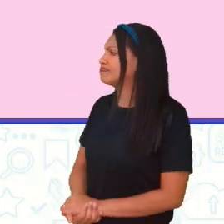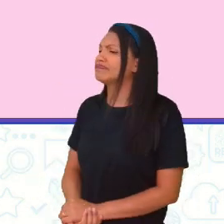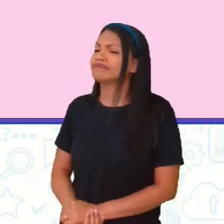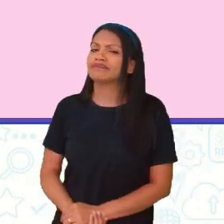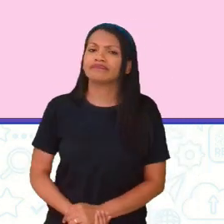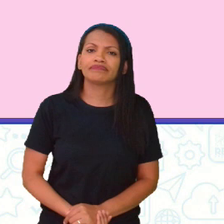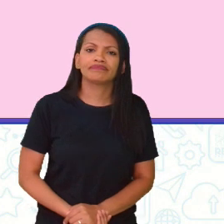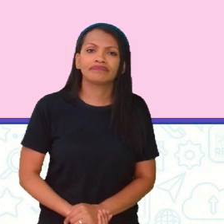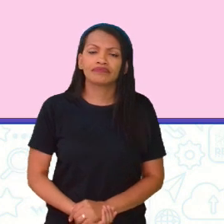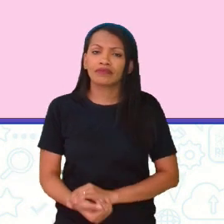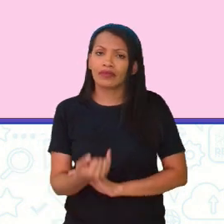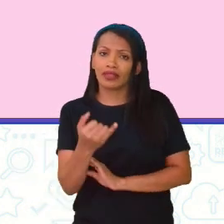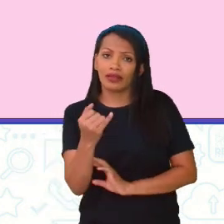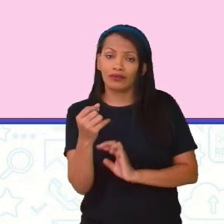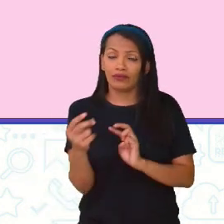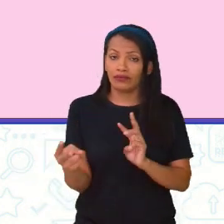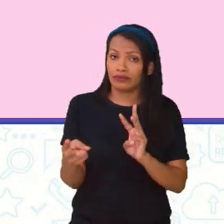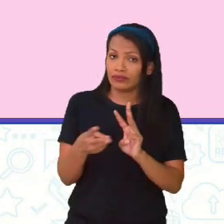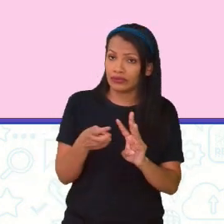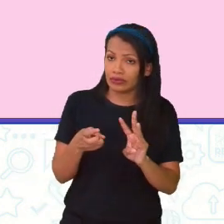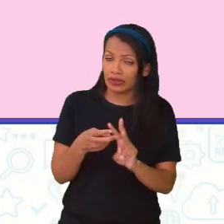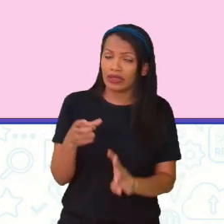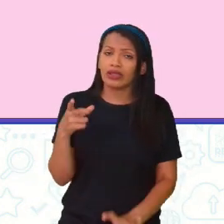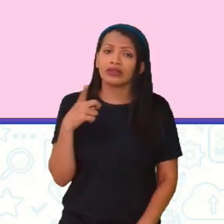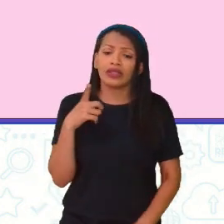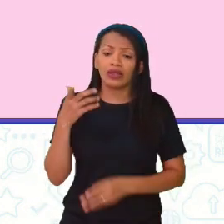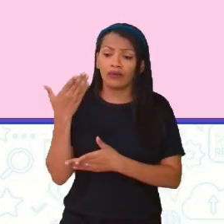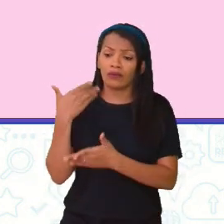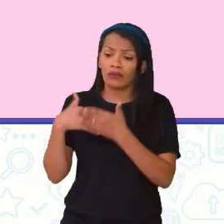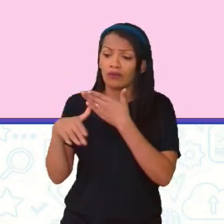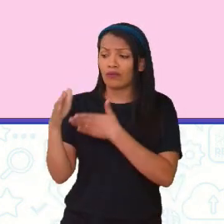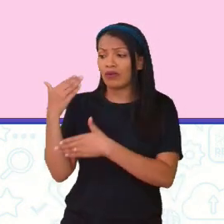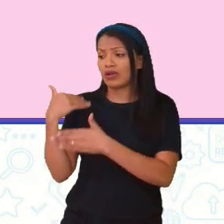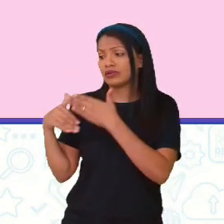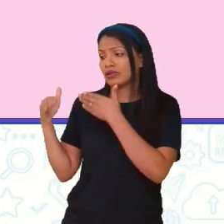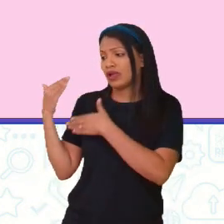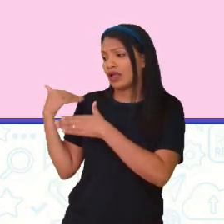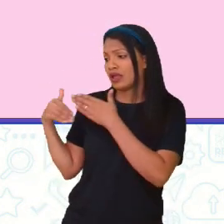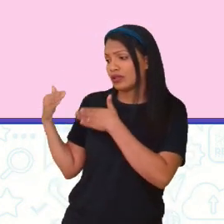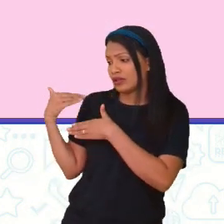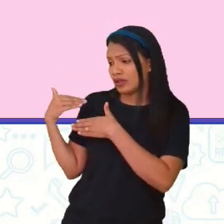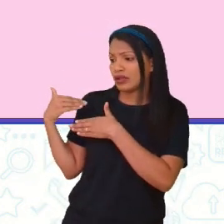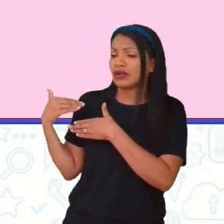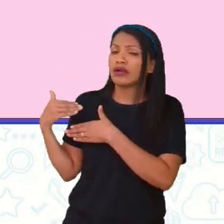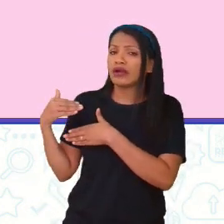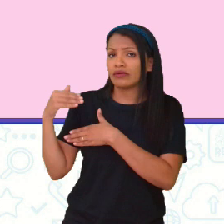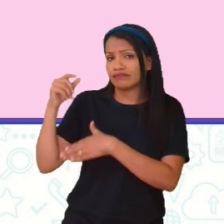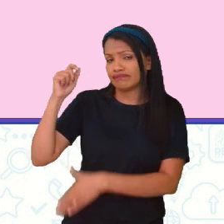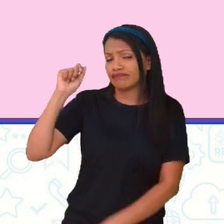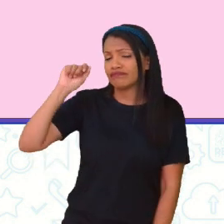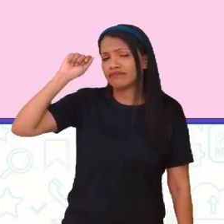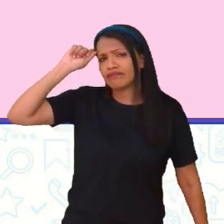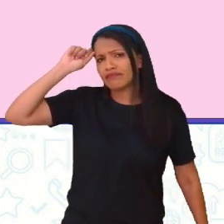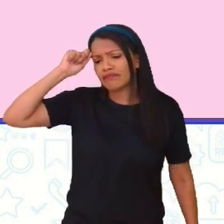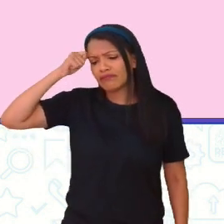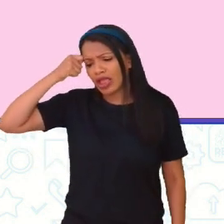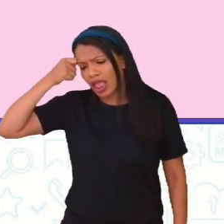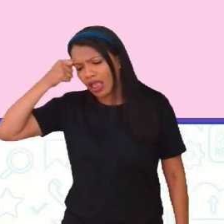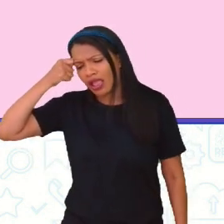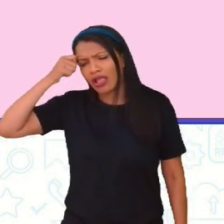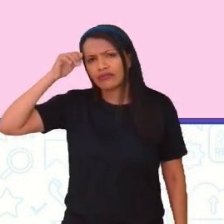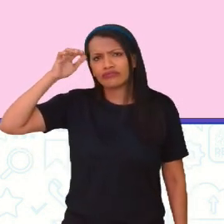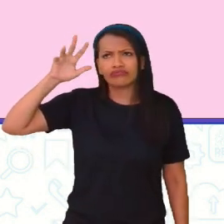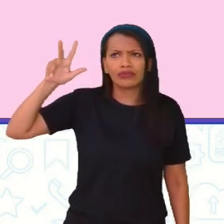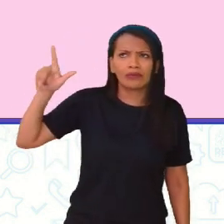Se o indígena tem antecedentes, tem afrodescendentes também, ele está ali no